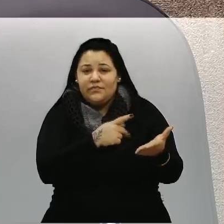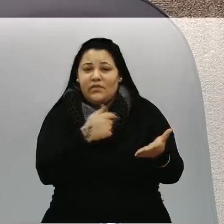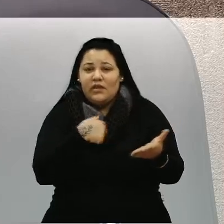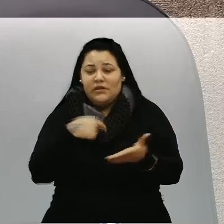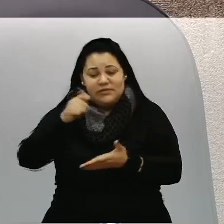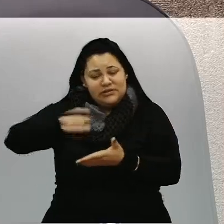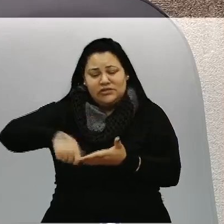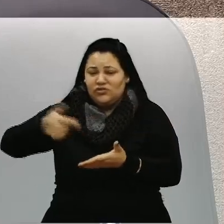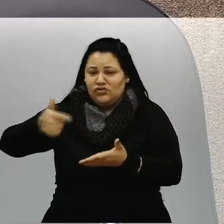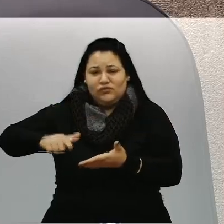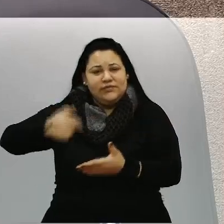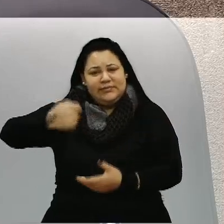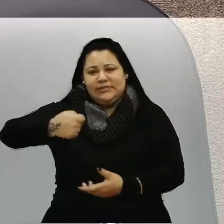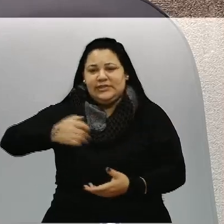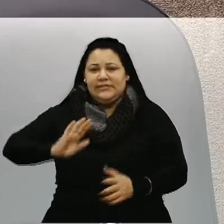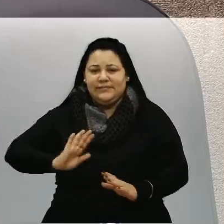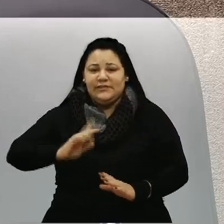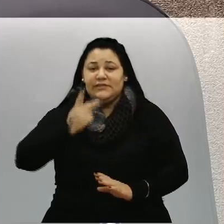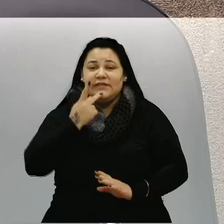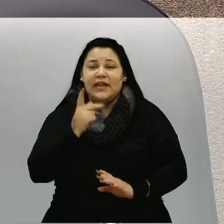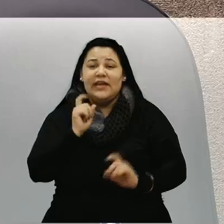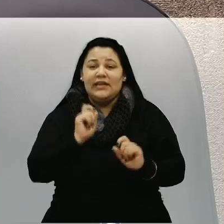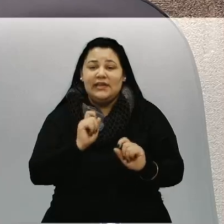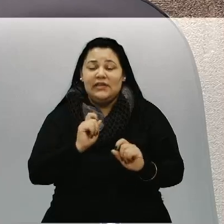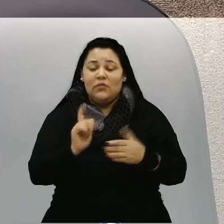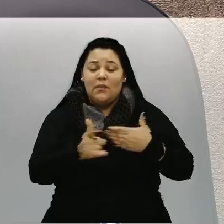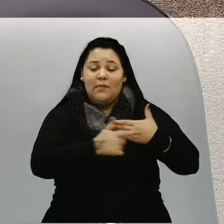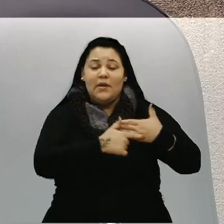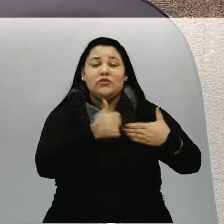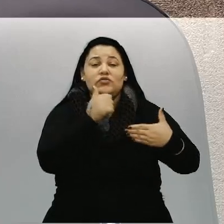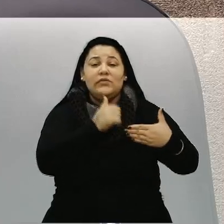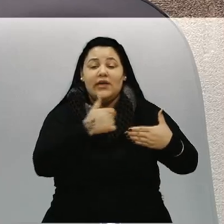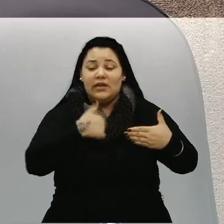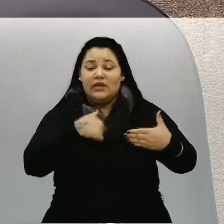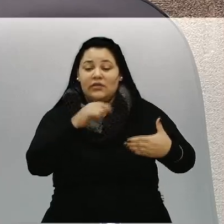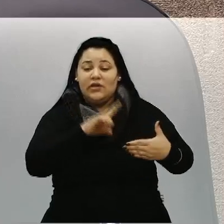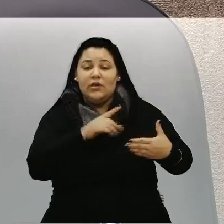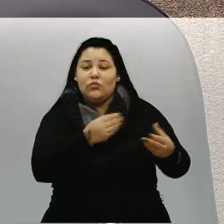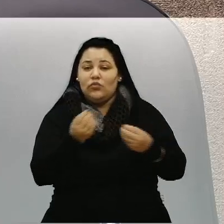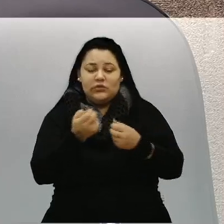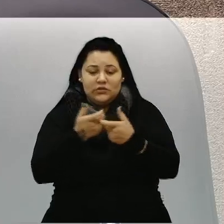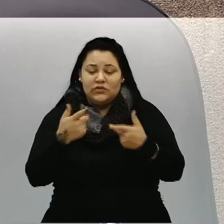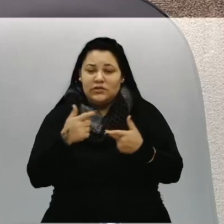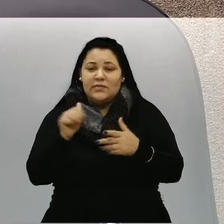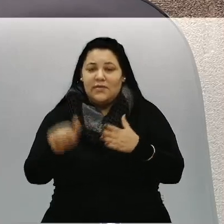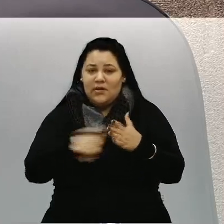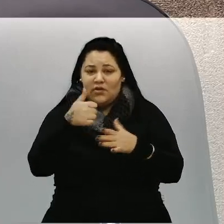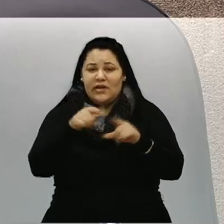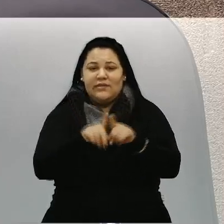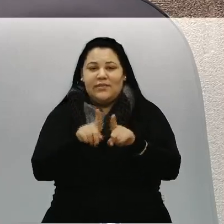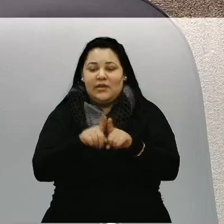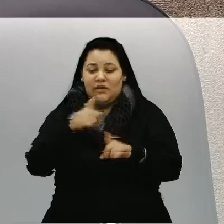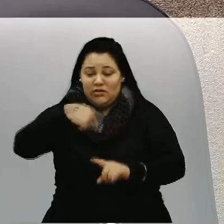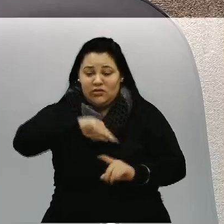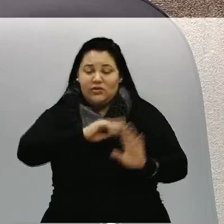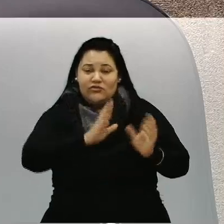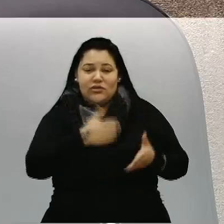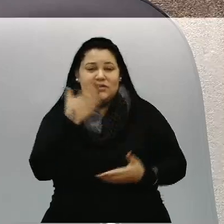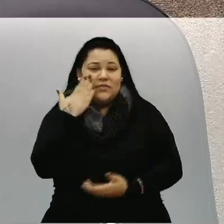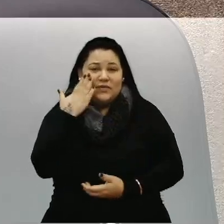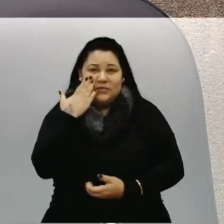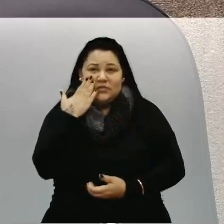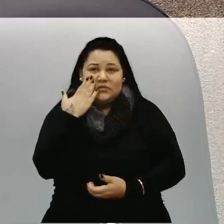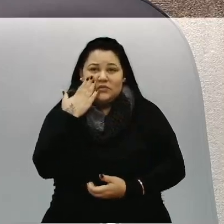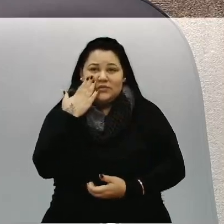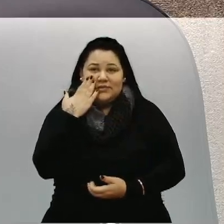assinaria novamente. E dizer que como mulher eu também tenho muito a melhorar, e a gente sabe que às vezes